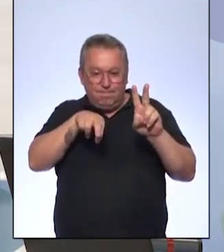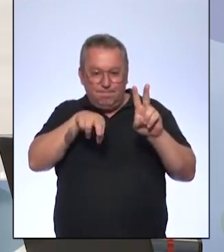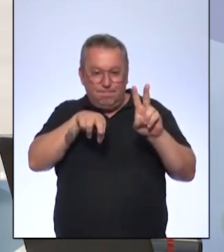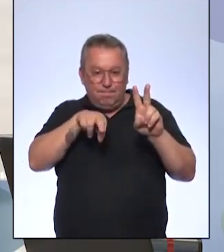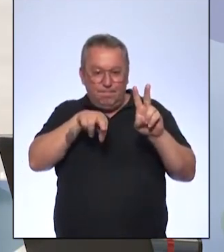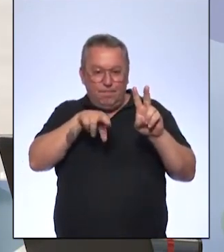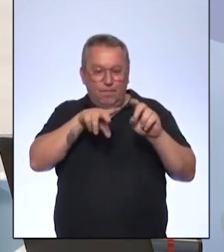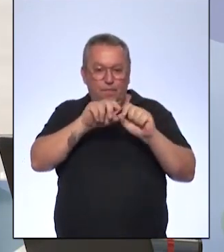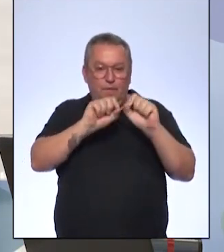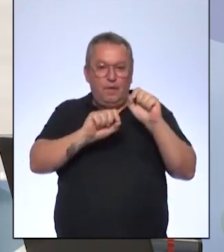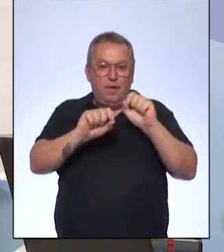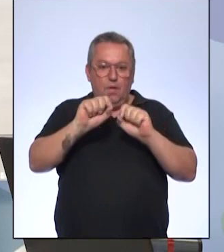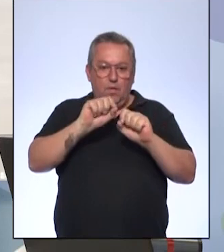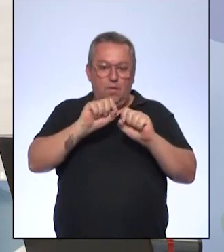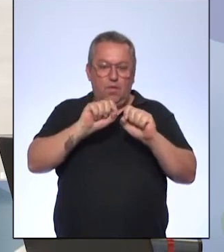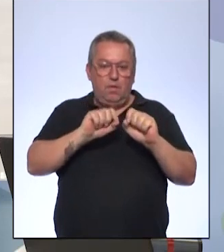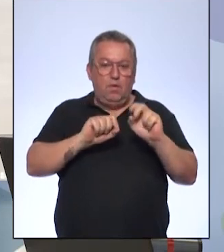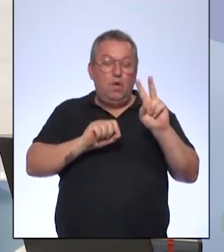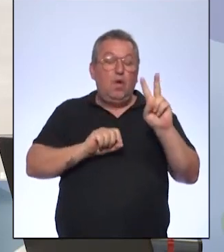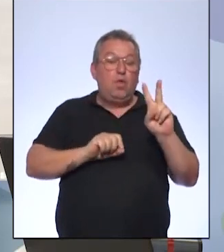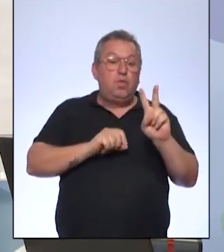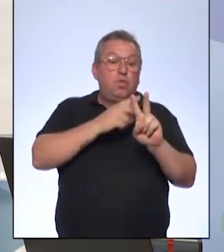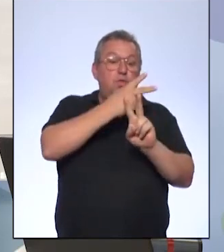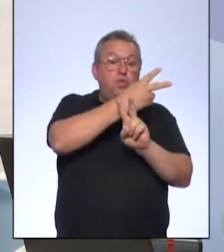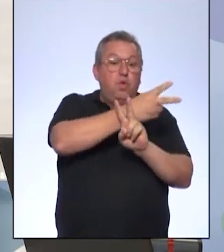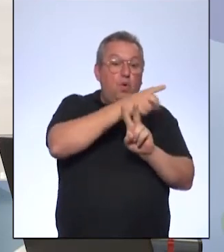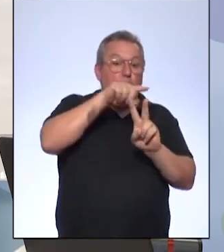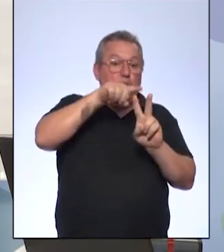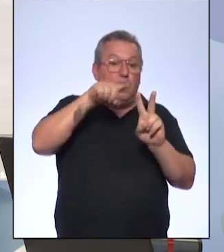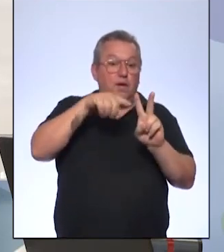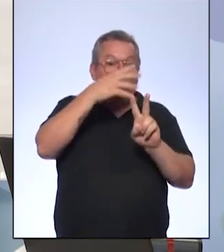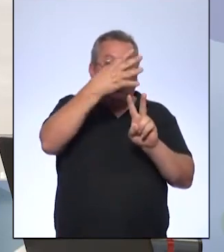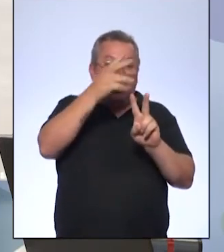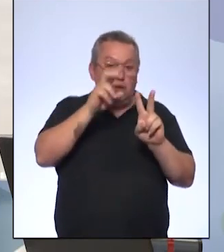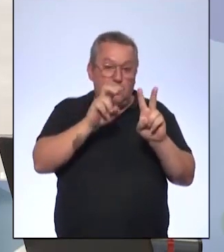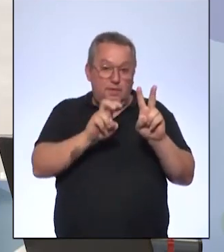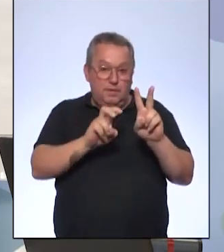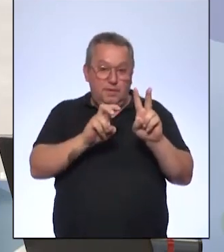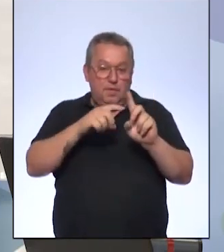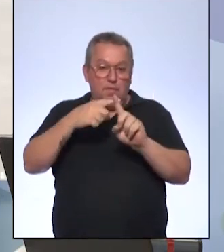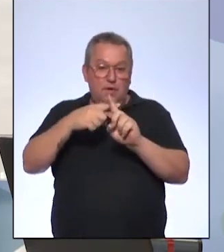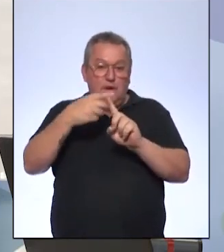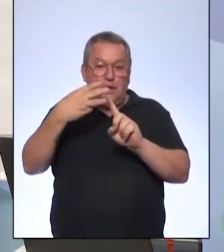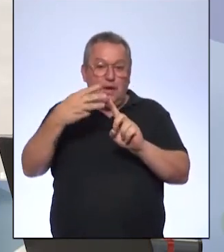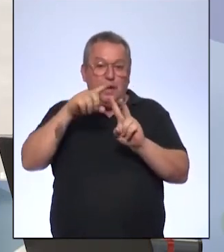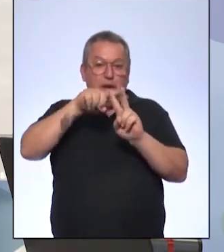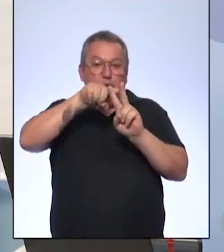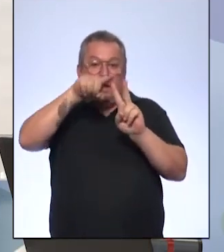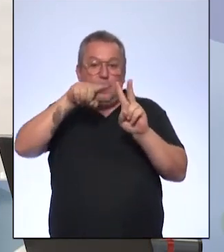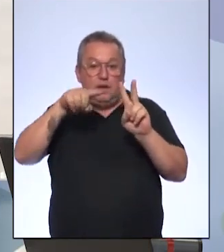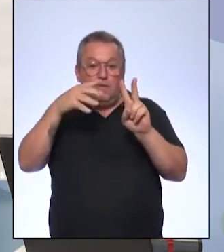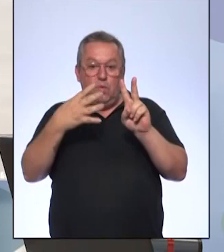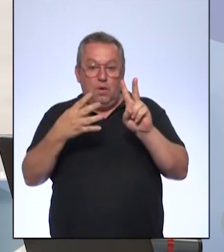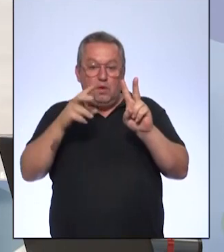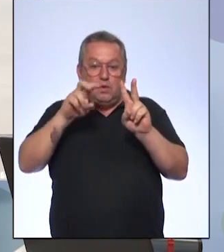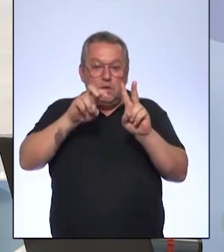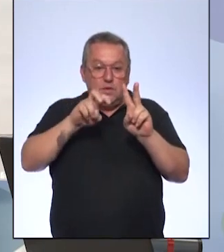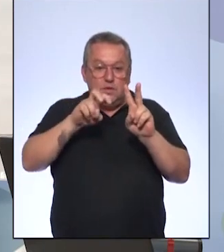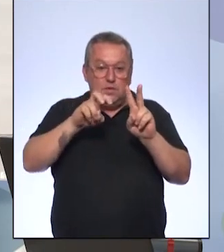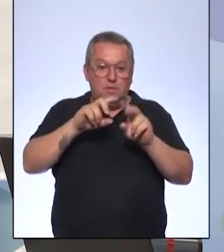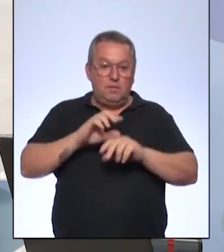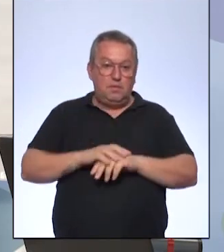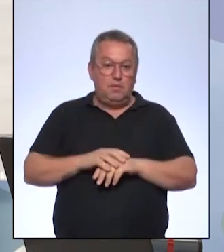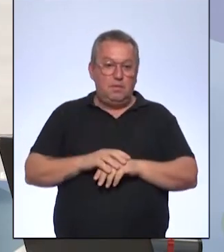5. Então, 2 raiz quarta de 5 mais 3 raiz quarta de 5 é igual a 5